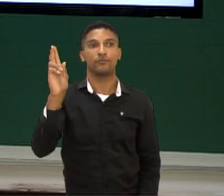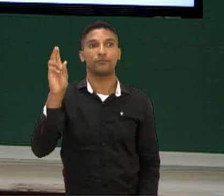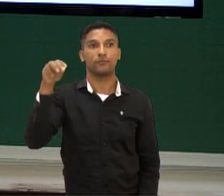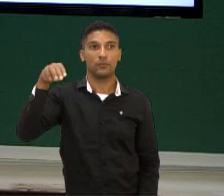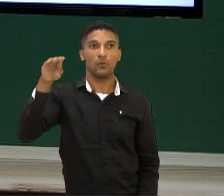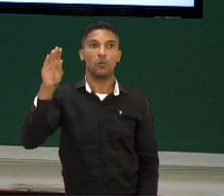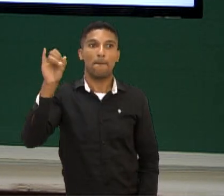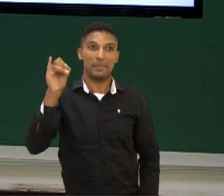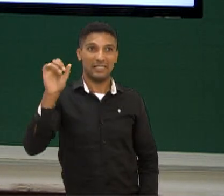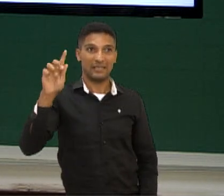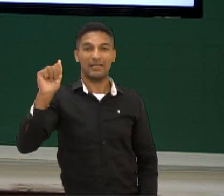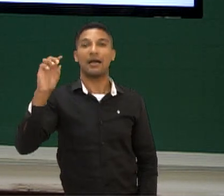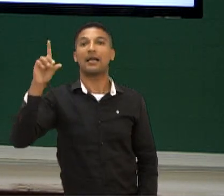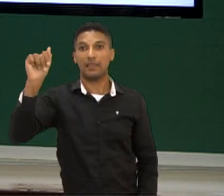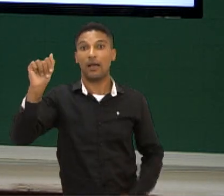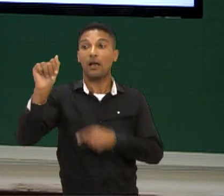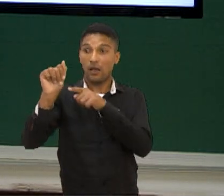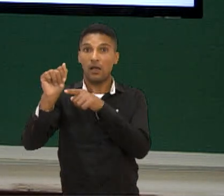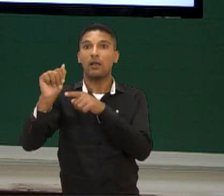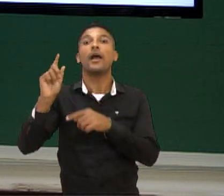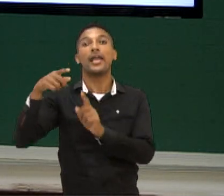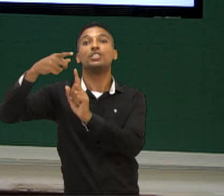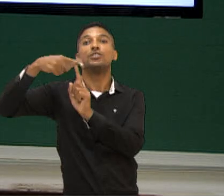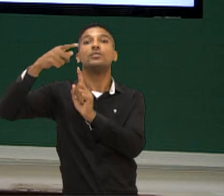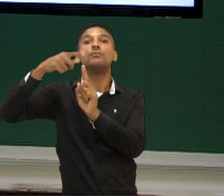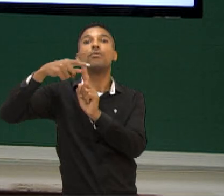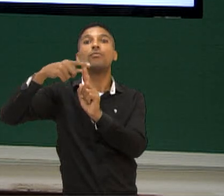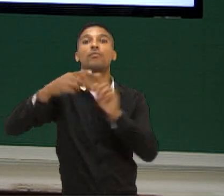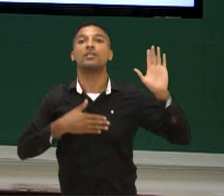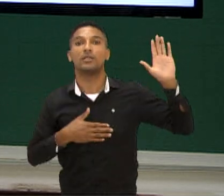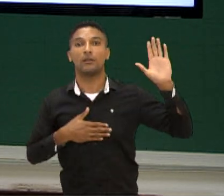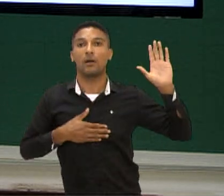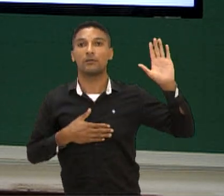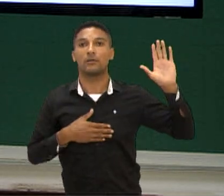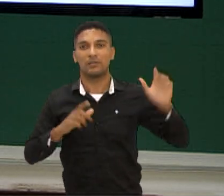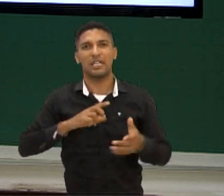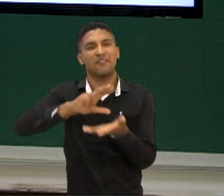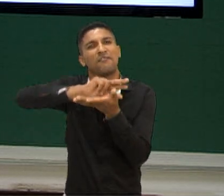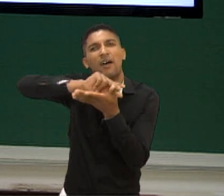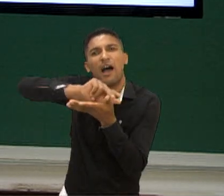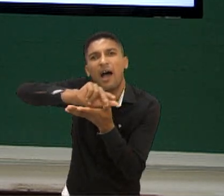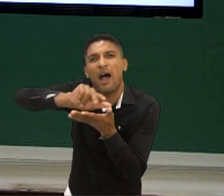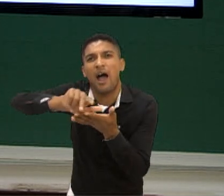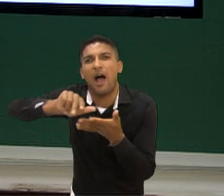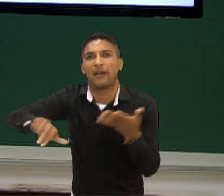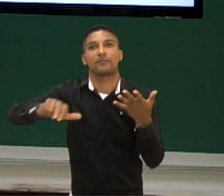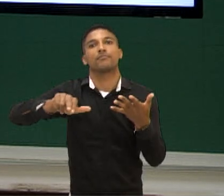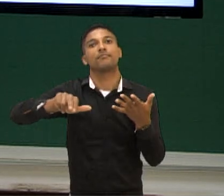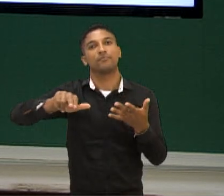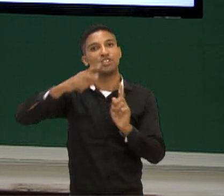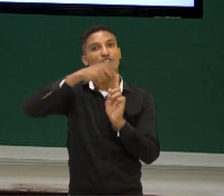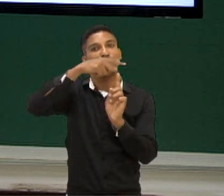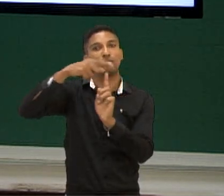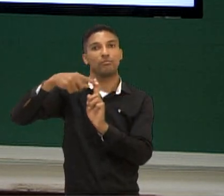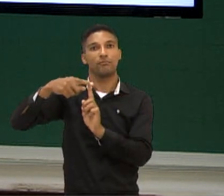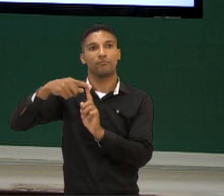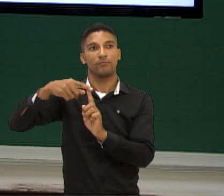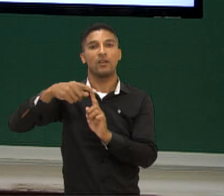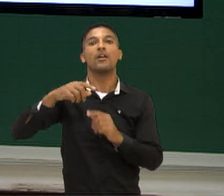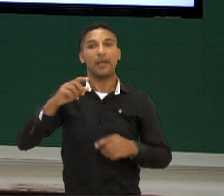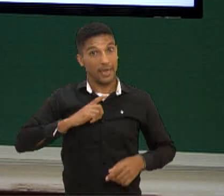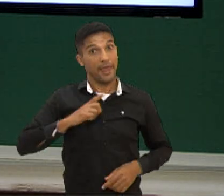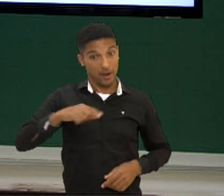desse estilo. Ela vem lá de Luanda, né? Lá da África. Então, as pessoas